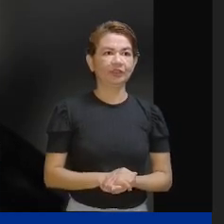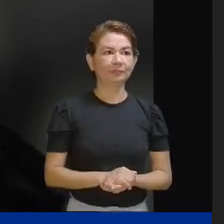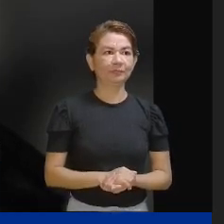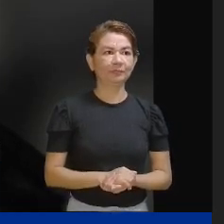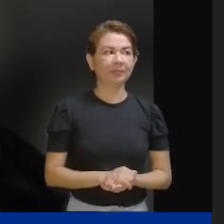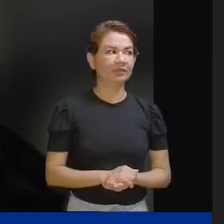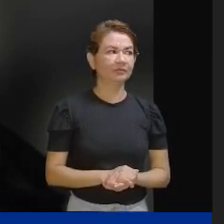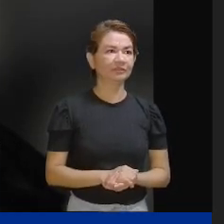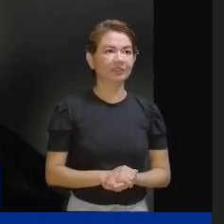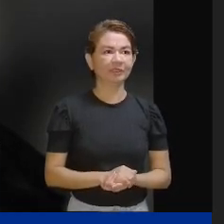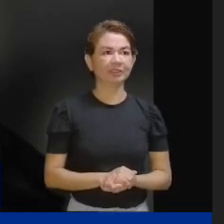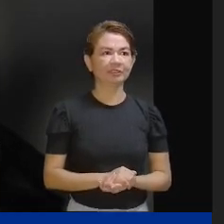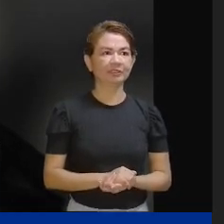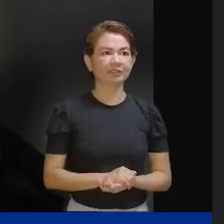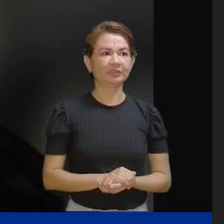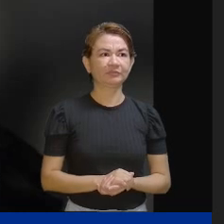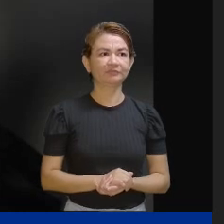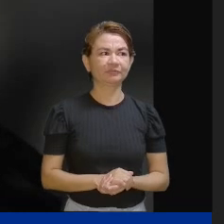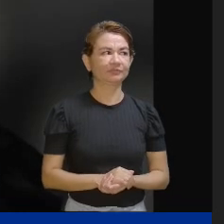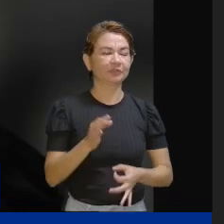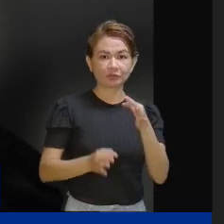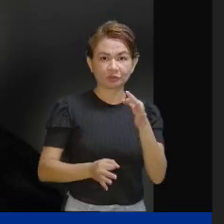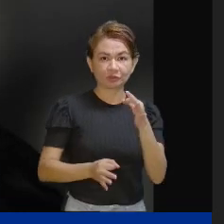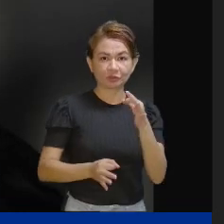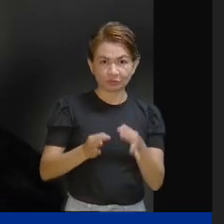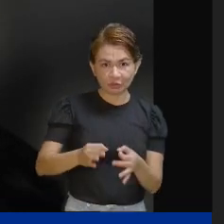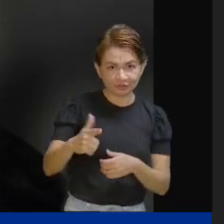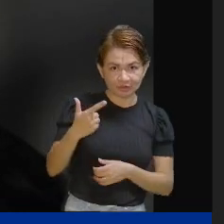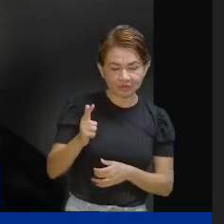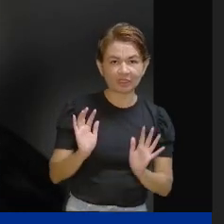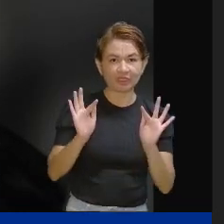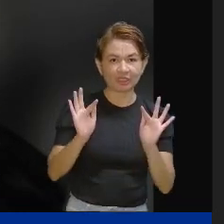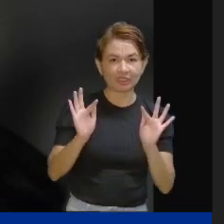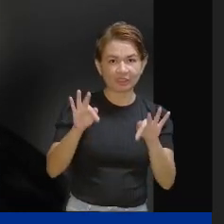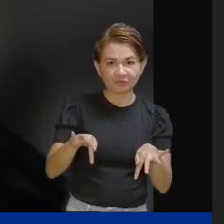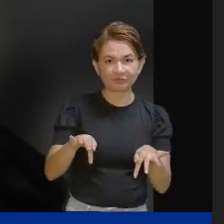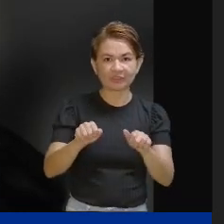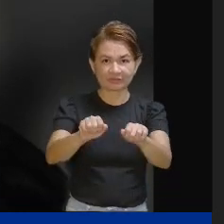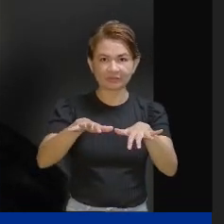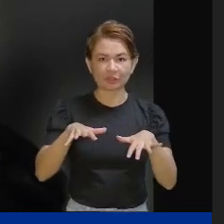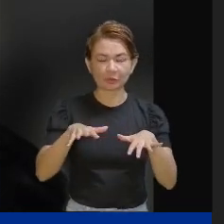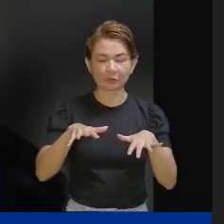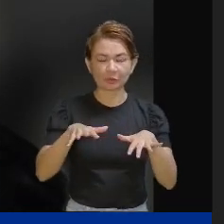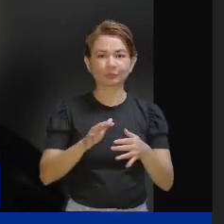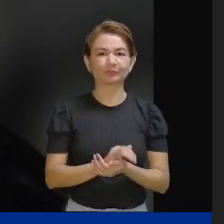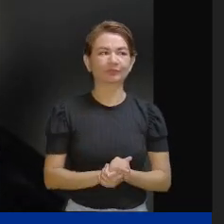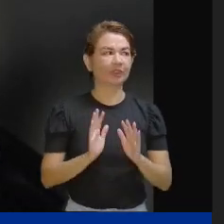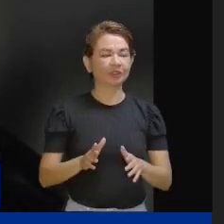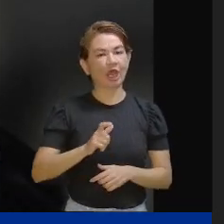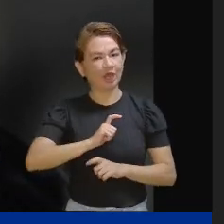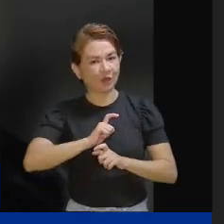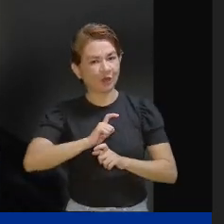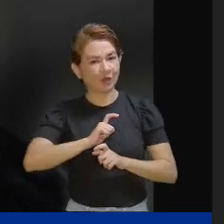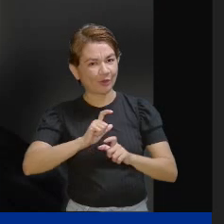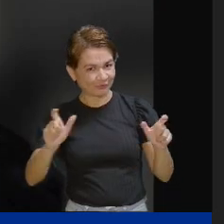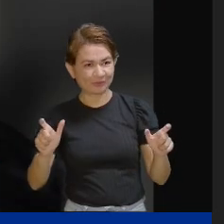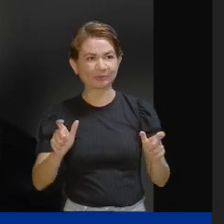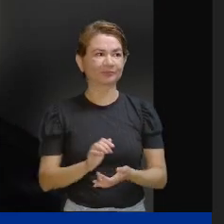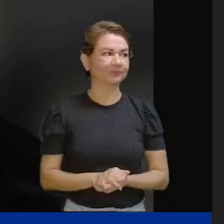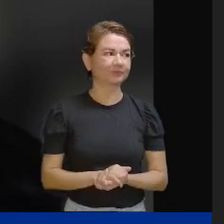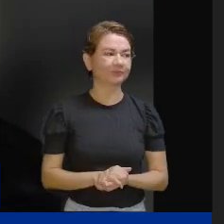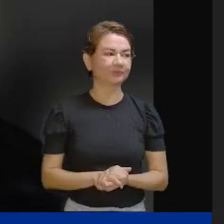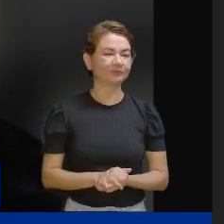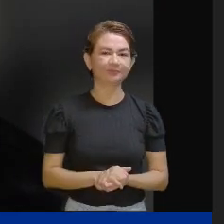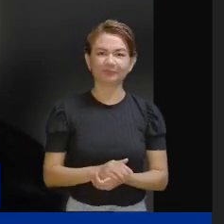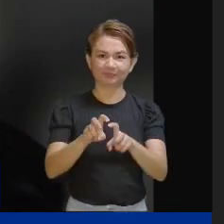em julgamento? Não havendo, declaro encerrada essa sessão e já convocando